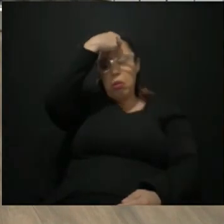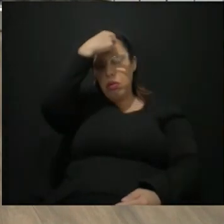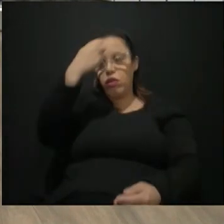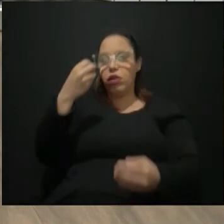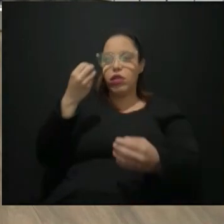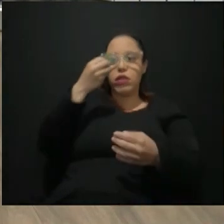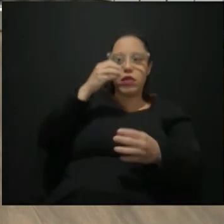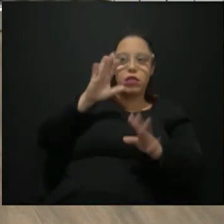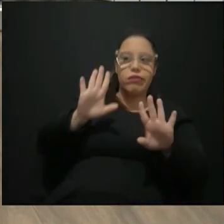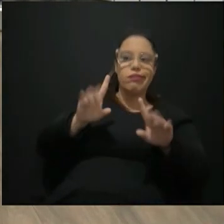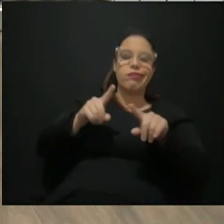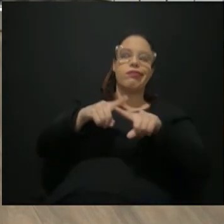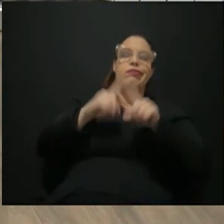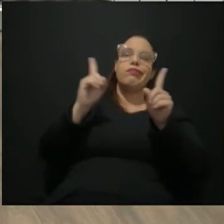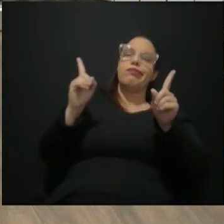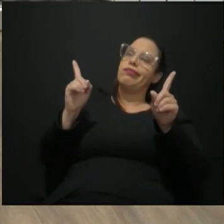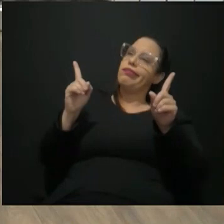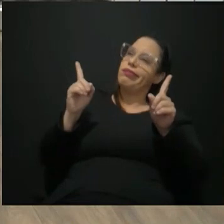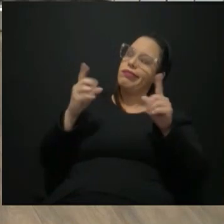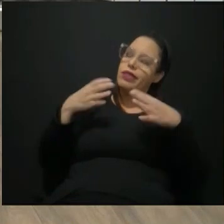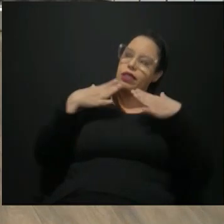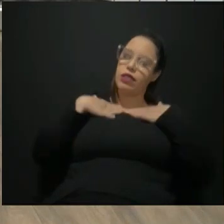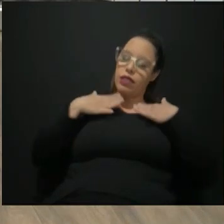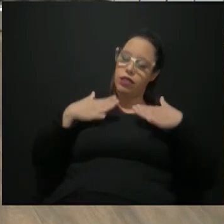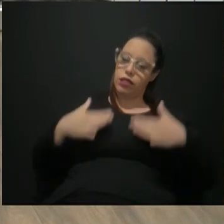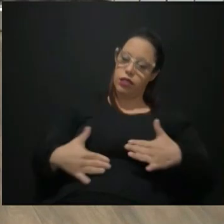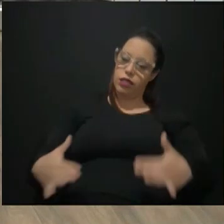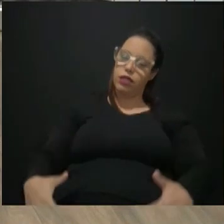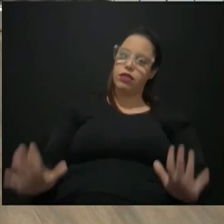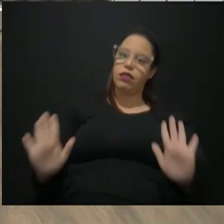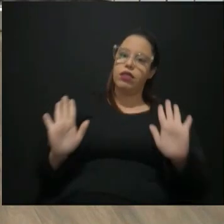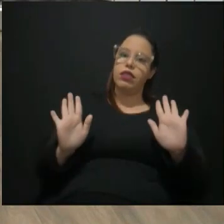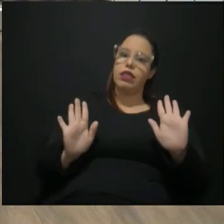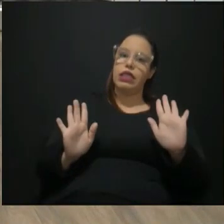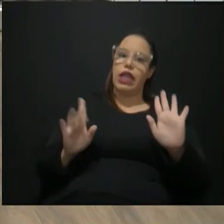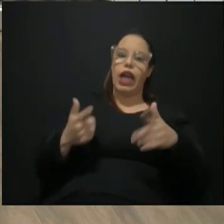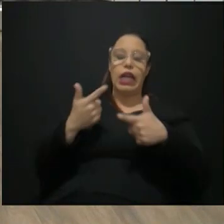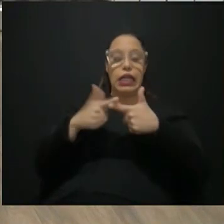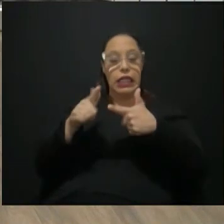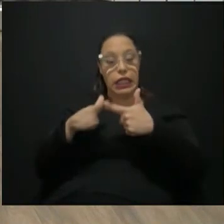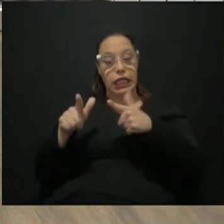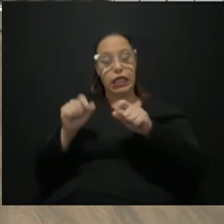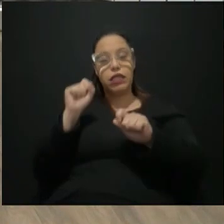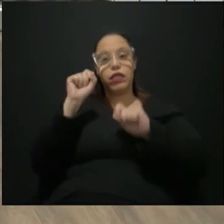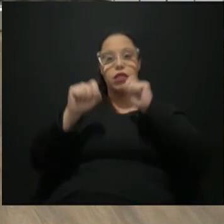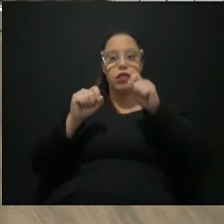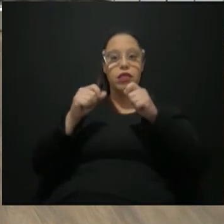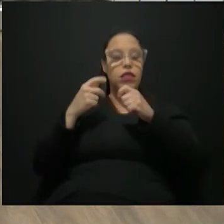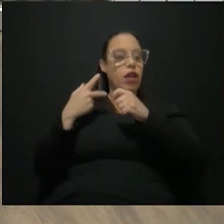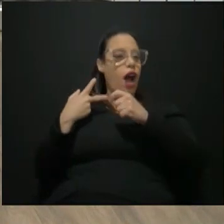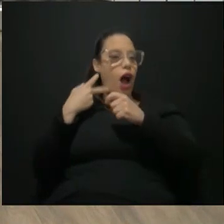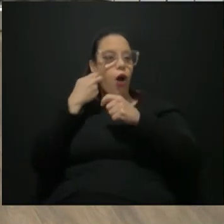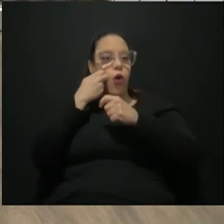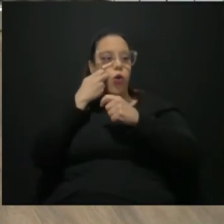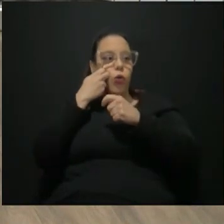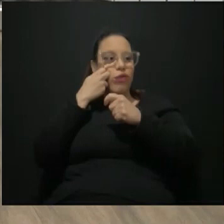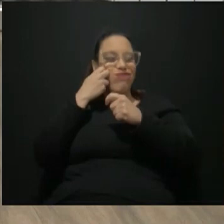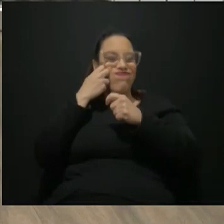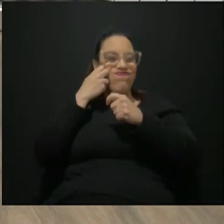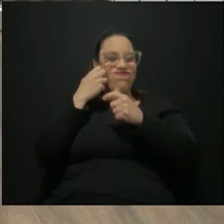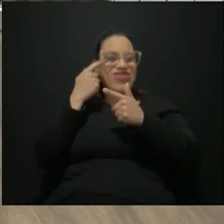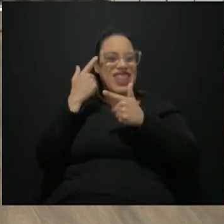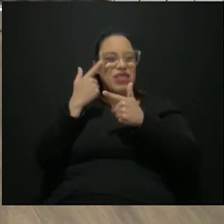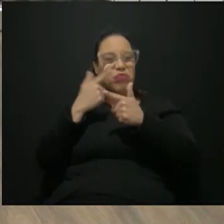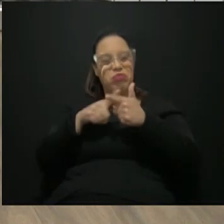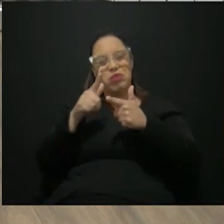mas algo no corpo também pode, né, ter algum probleminha. Aquela questão, se arruma uma coisa, mas desarruma outra, né? No seu ponto de vista,